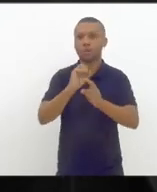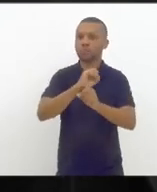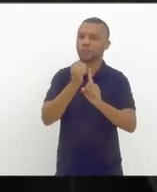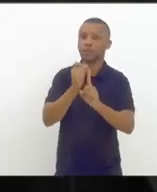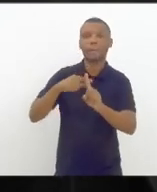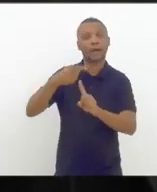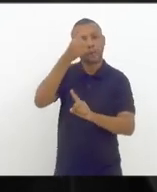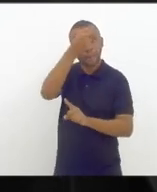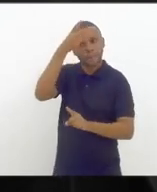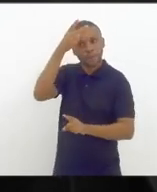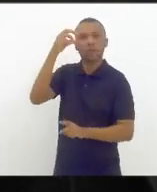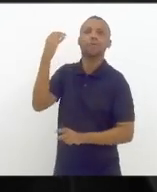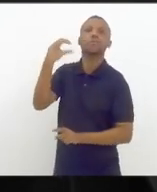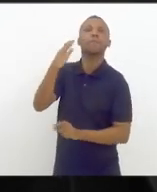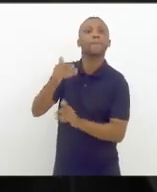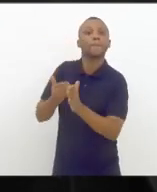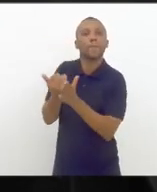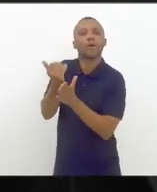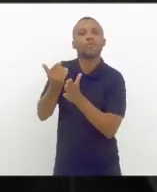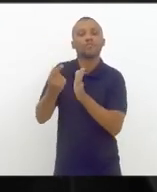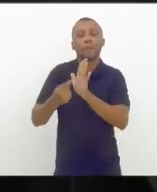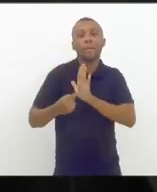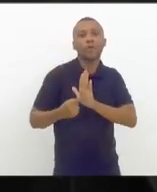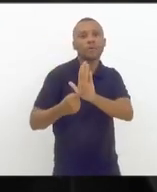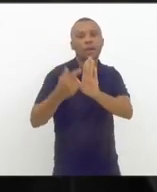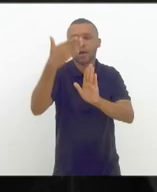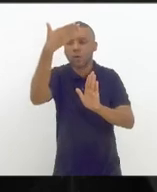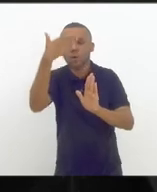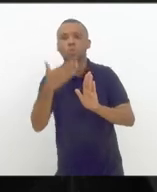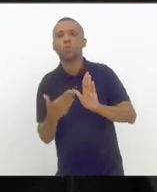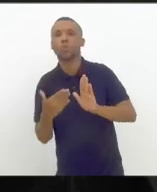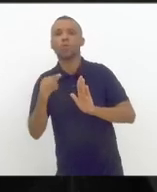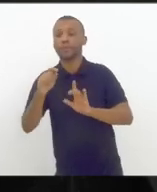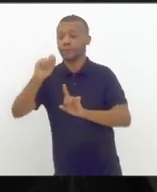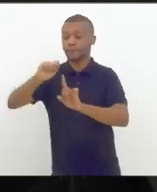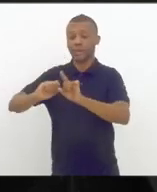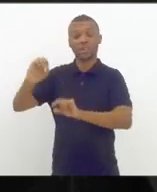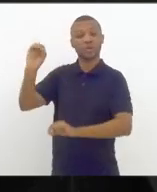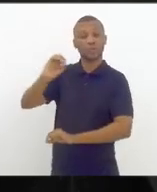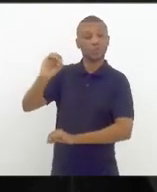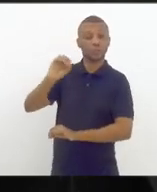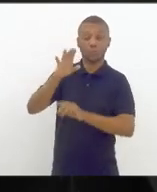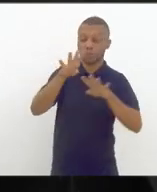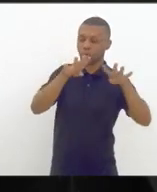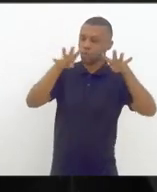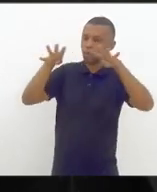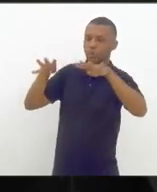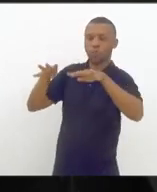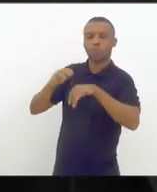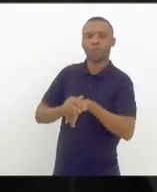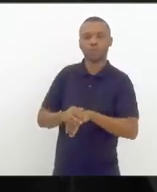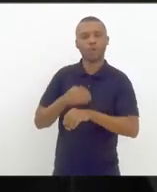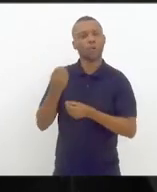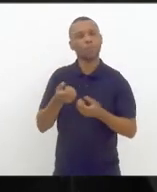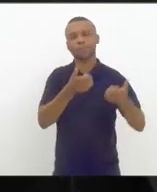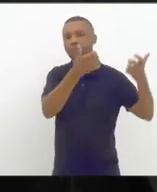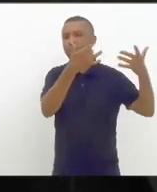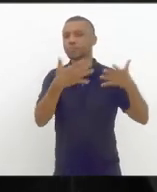de Niterói pela iniciativa de colocar em evidência este mês de outubro na Perspectiva do que você é excelência mencionou enfatizando